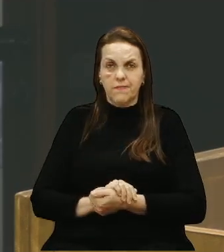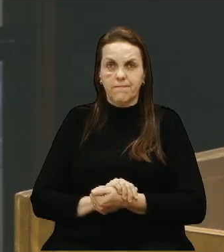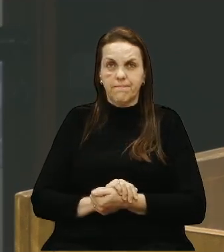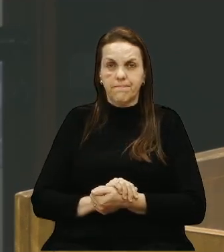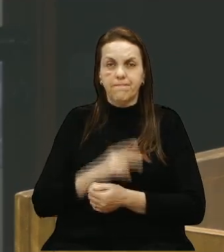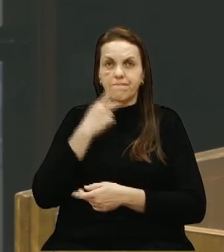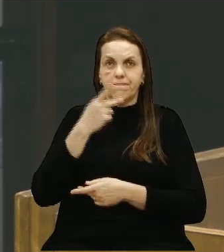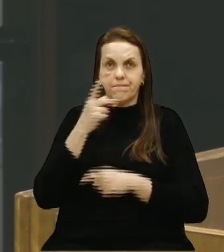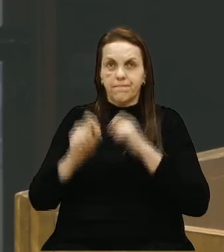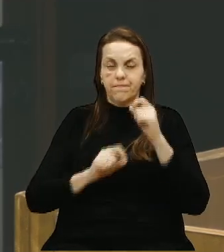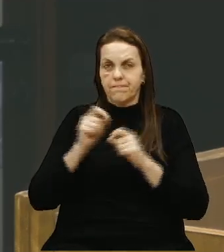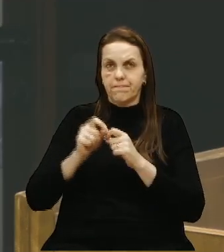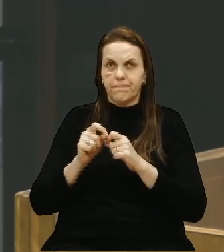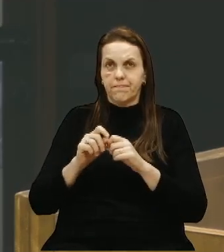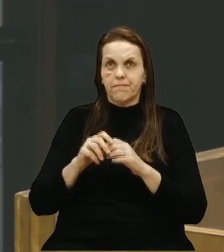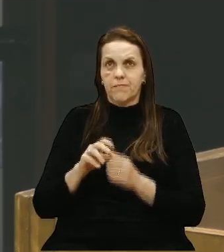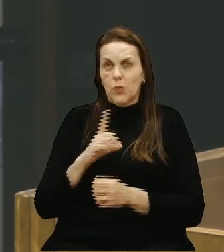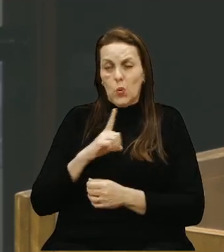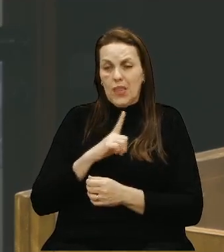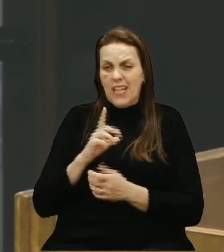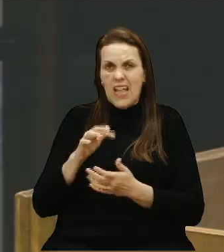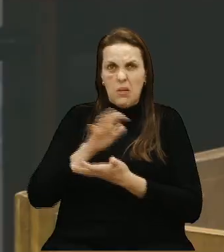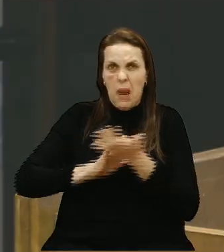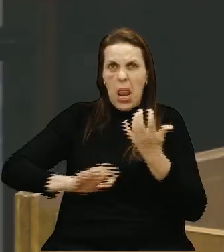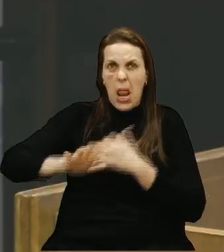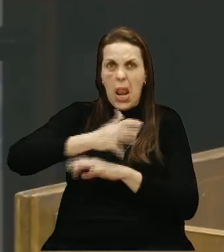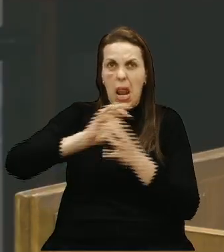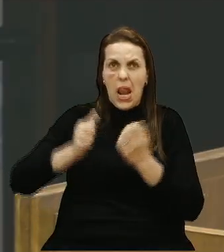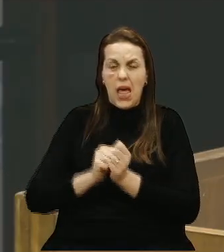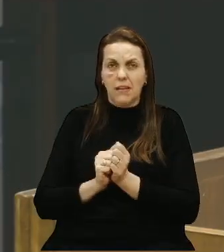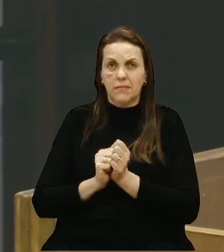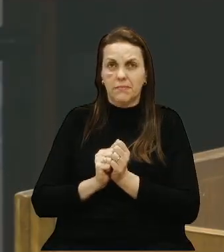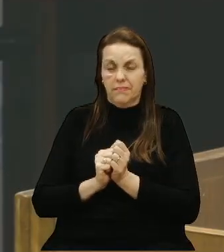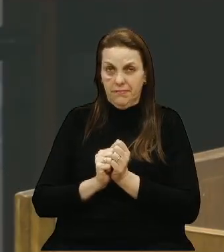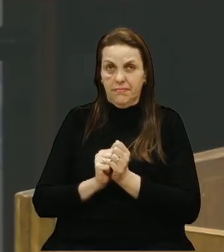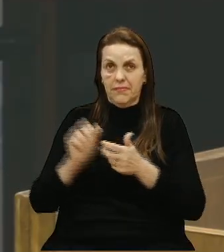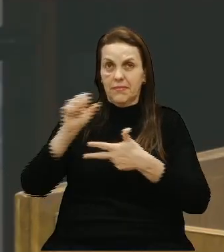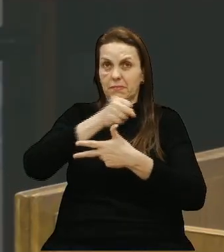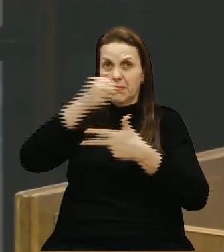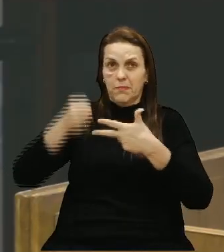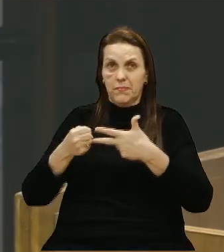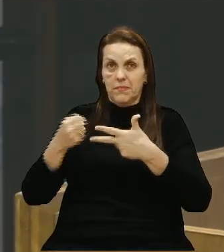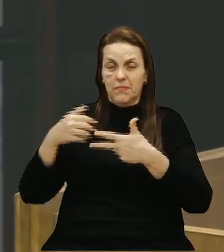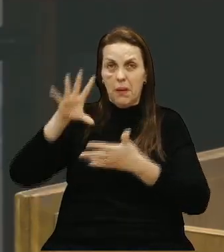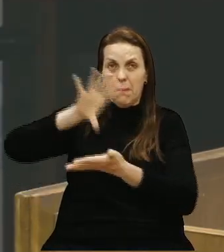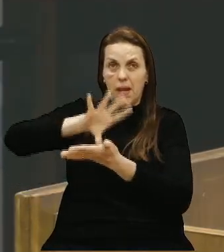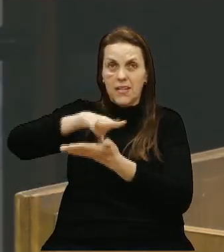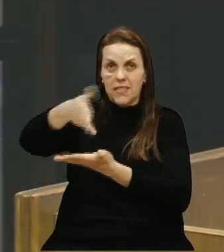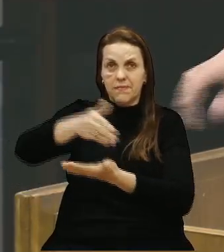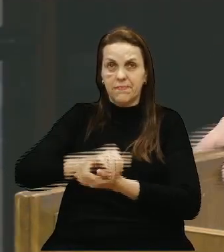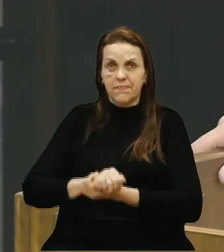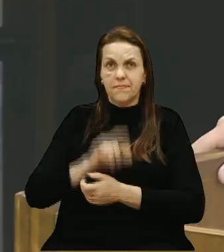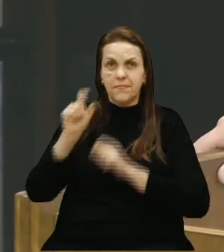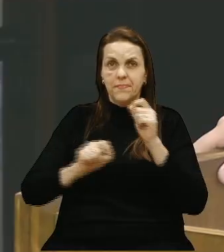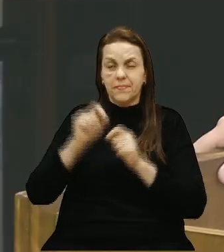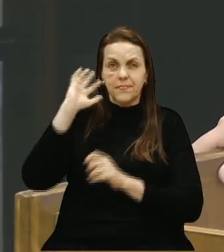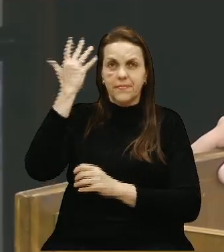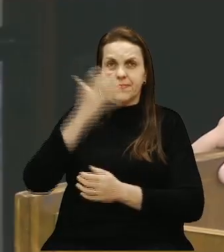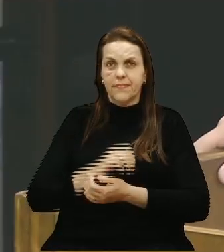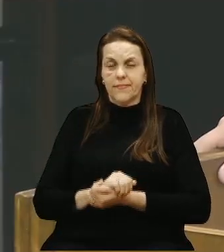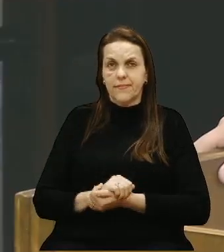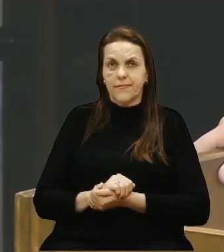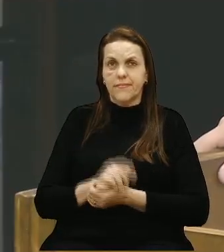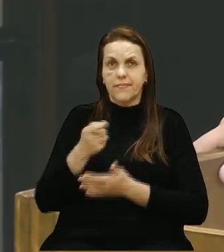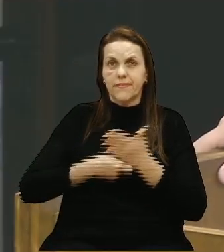Vamos falar que não houve deterioração na Praça dos Três Poderes? O que aconteceu foi